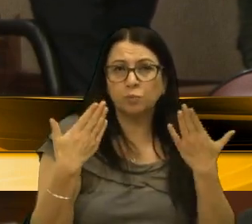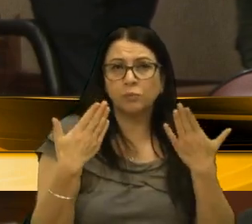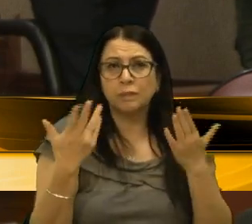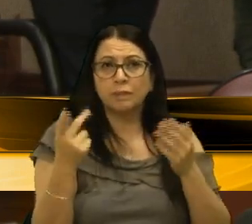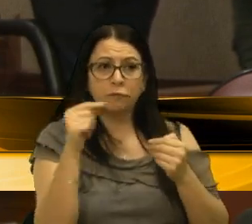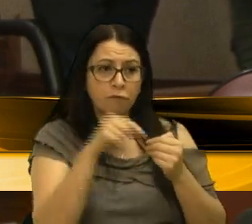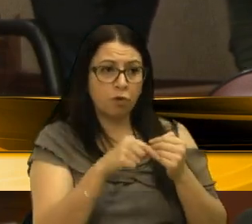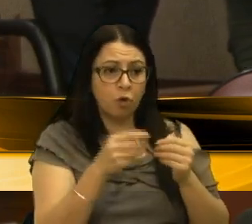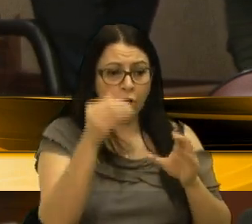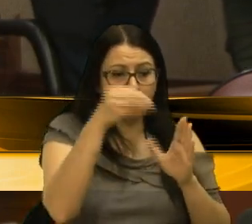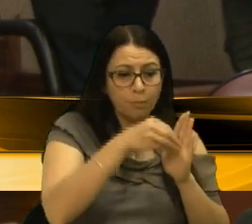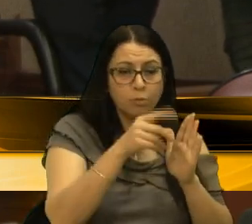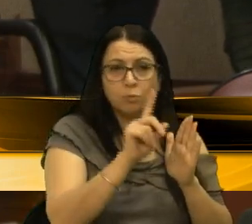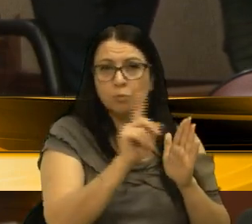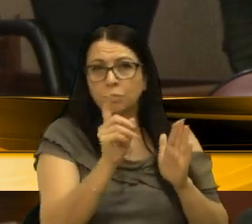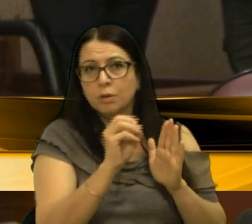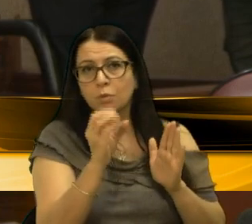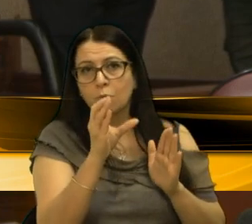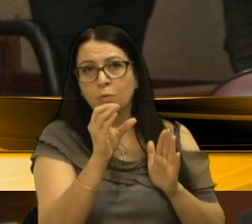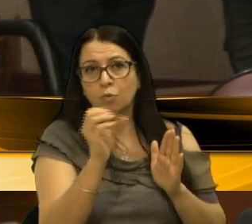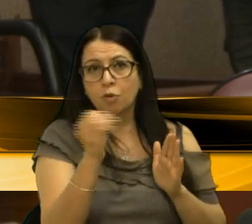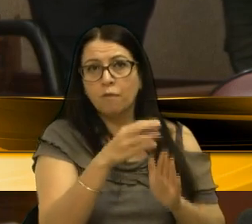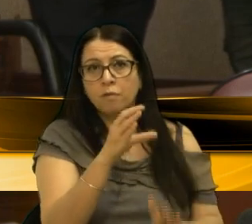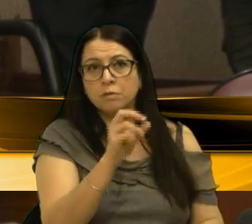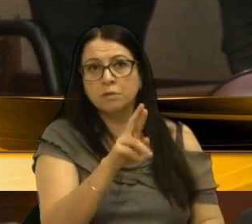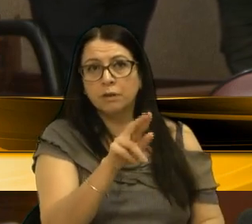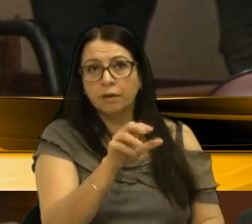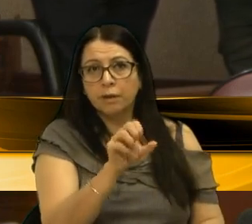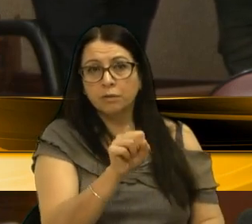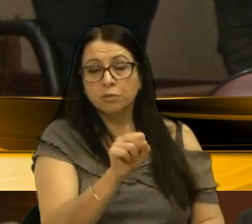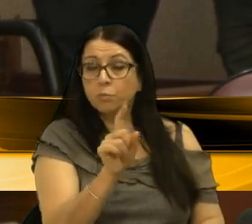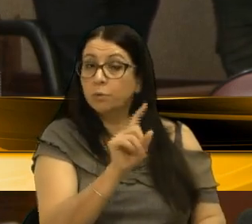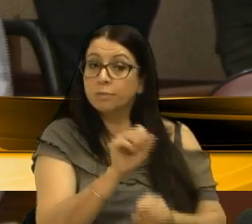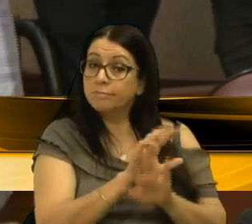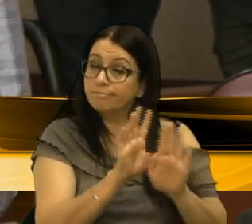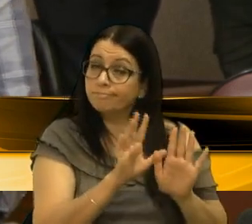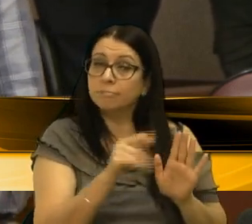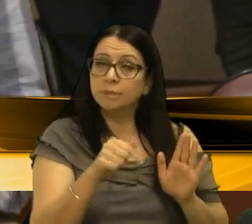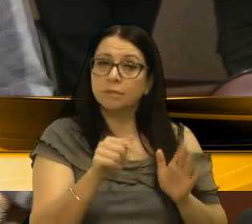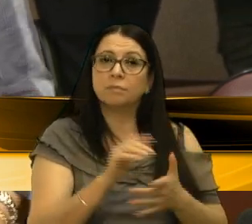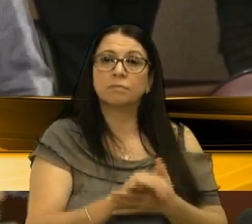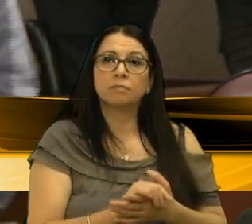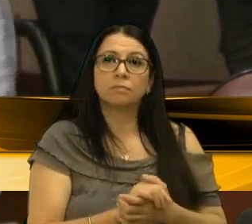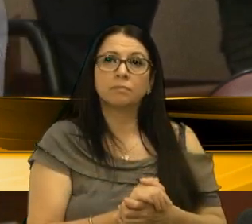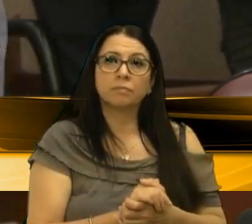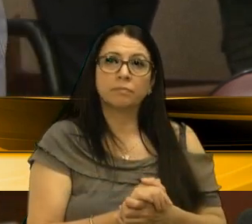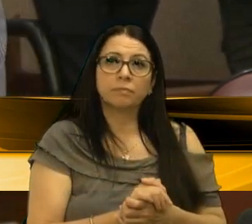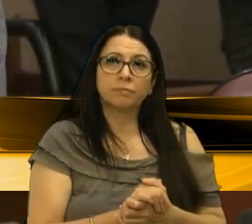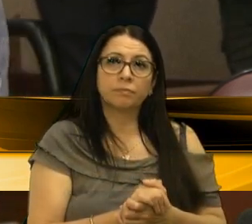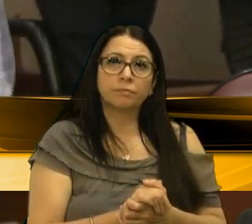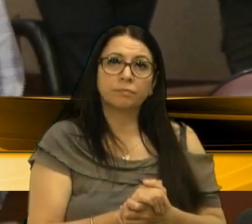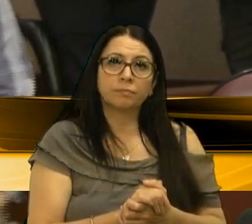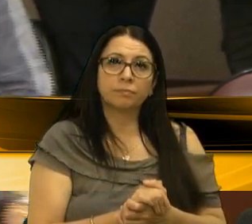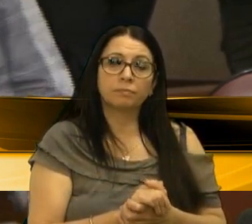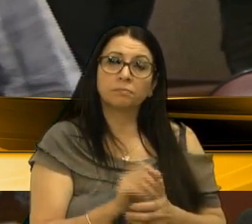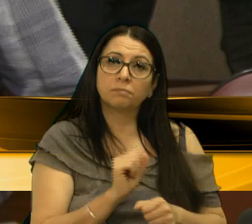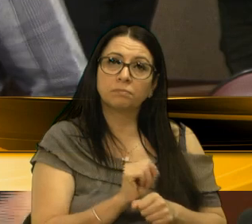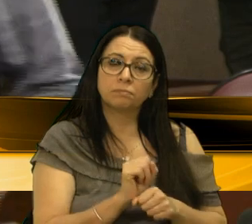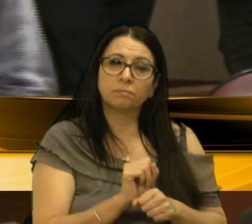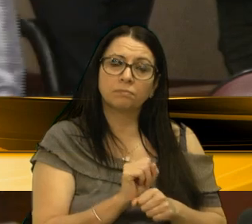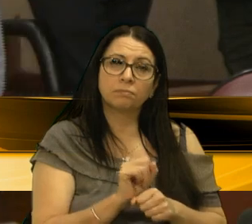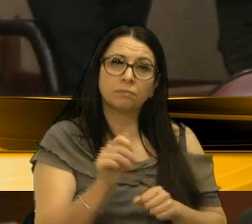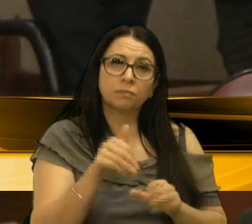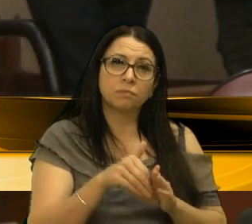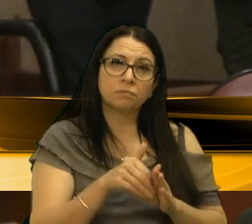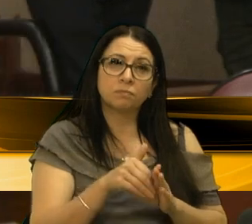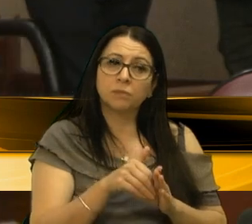foram ou não foram incluídos novos cargos, tá? Como não esclarece. Então, nesse sentido, espero que eu não esteja